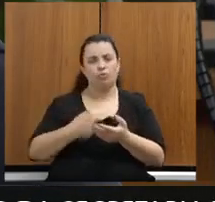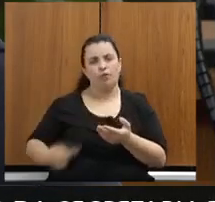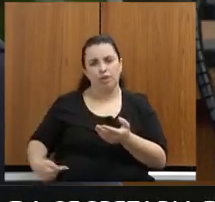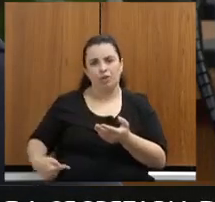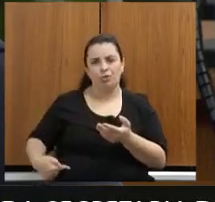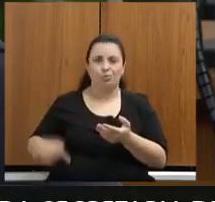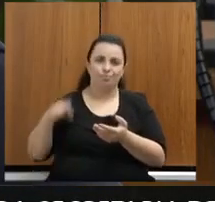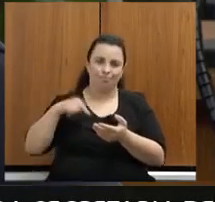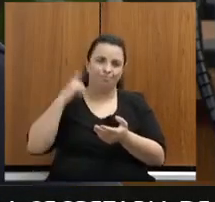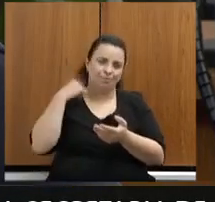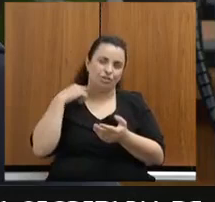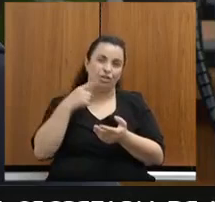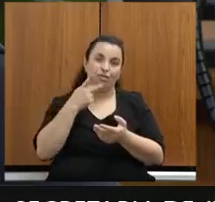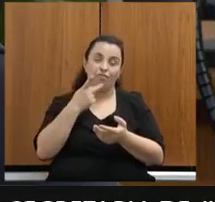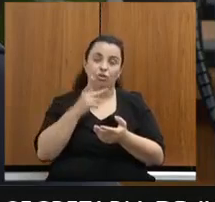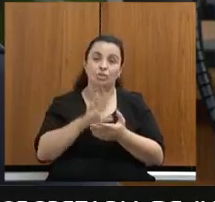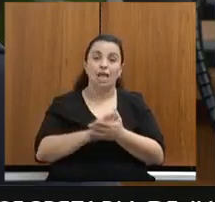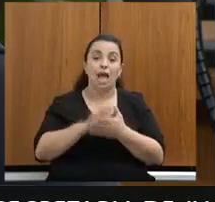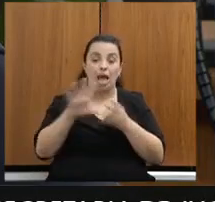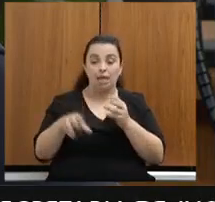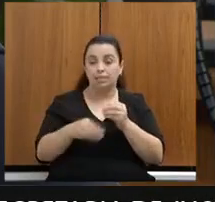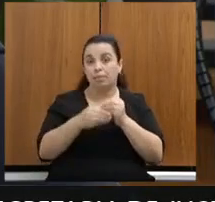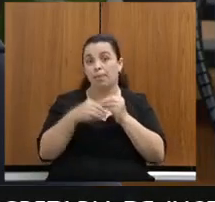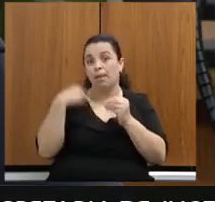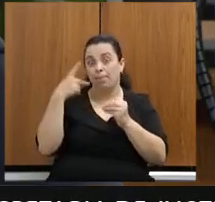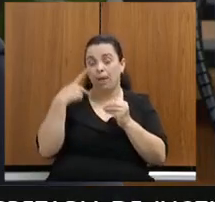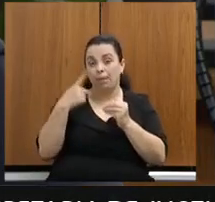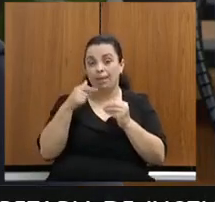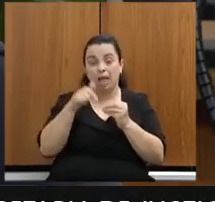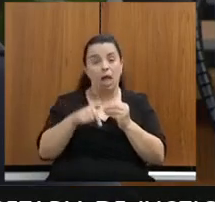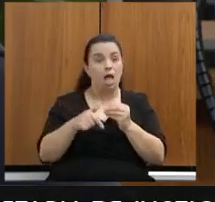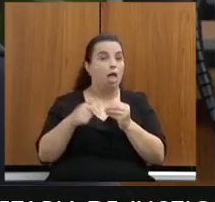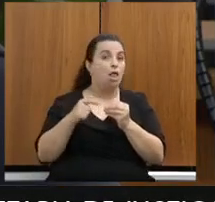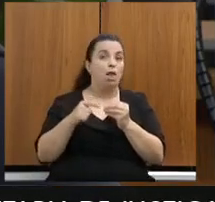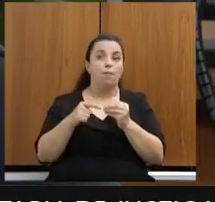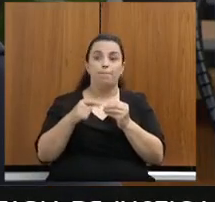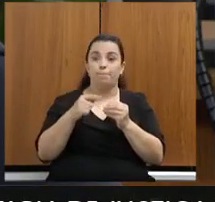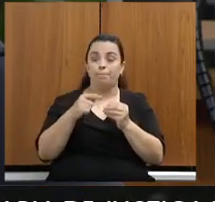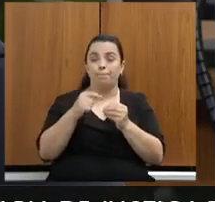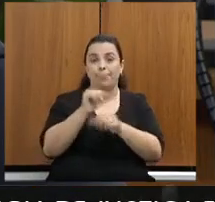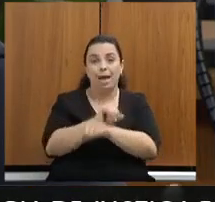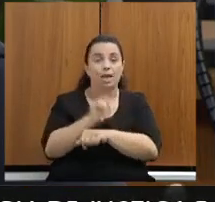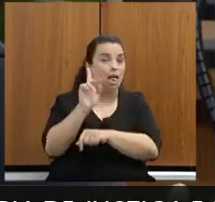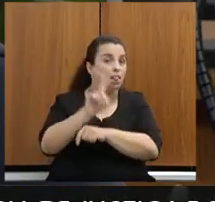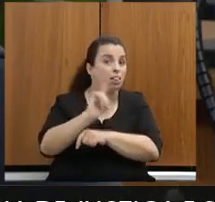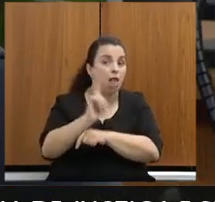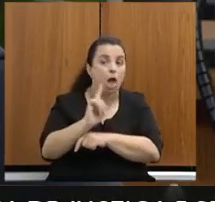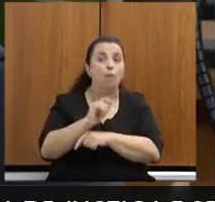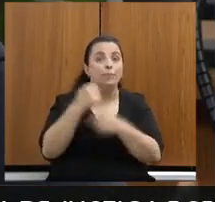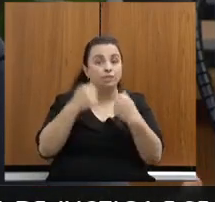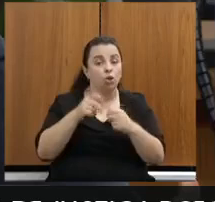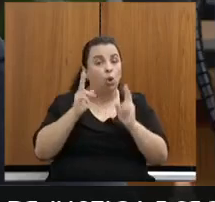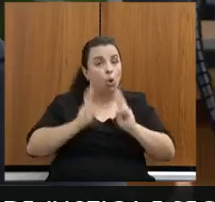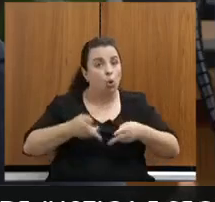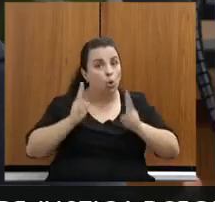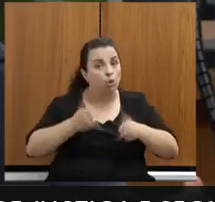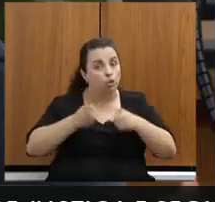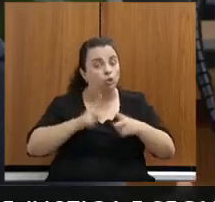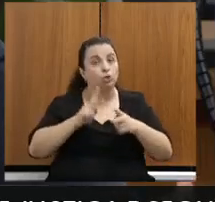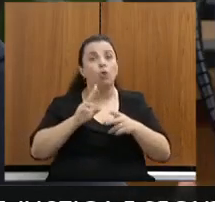Gerais que ele não abria mão das emendas parlamentares porque ele não imagina onde que vai